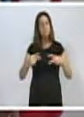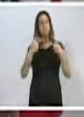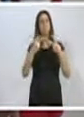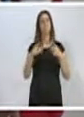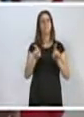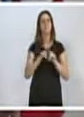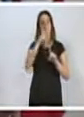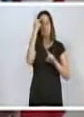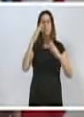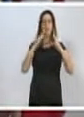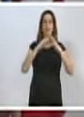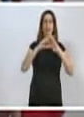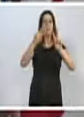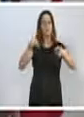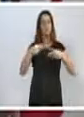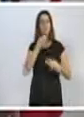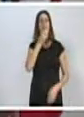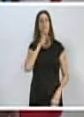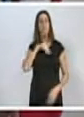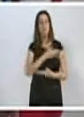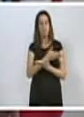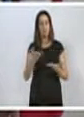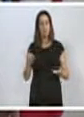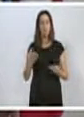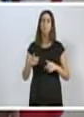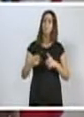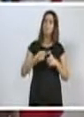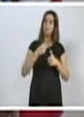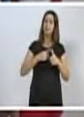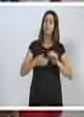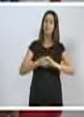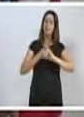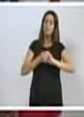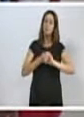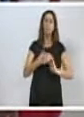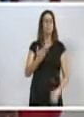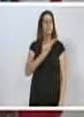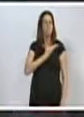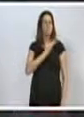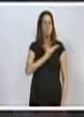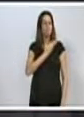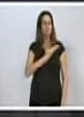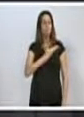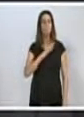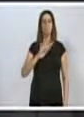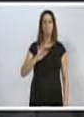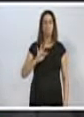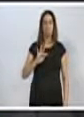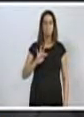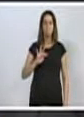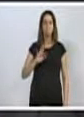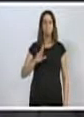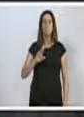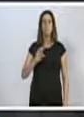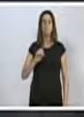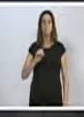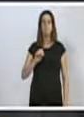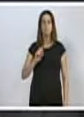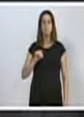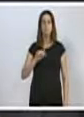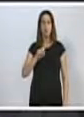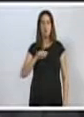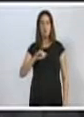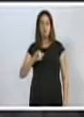tarde. Primeiro, eu quero cumprimentar um grande amigo meu, meu amigo Foyzer, fisioterapeuta